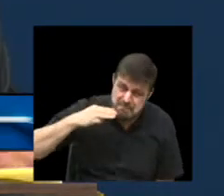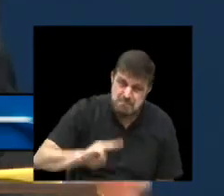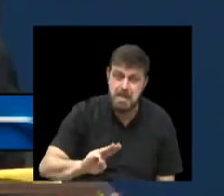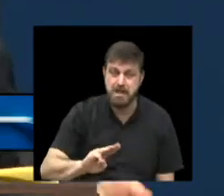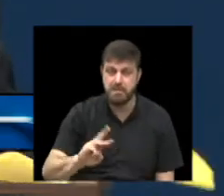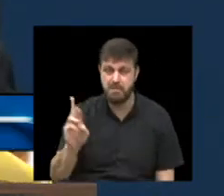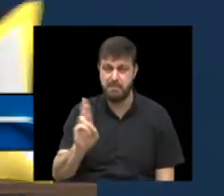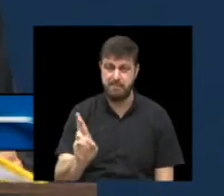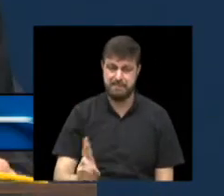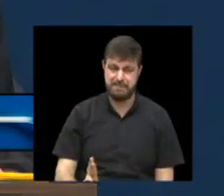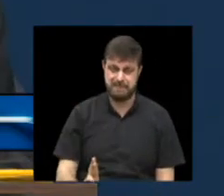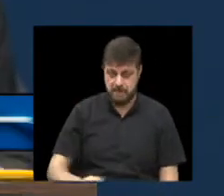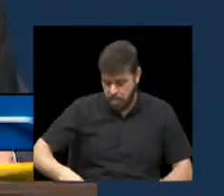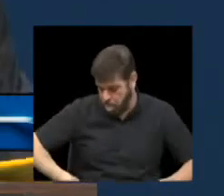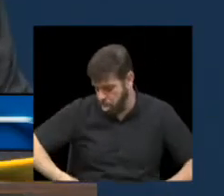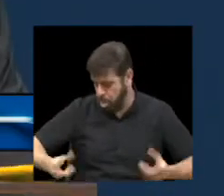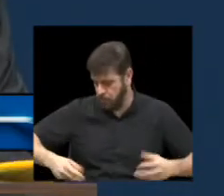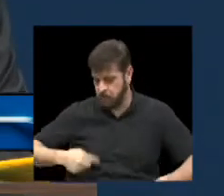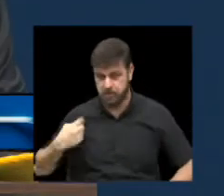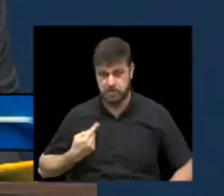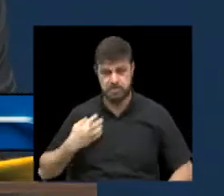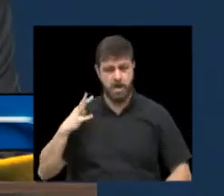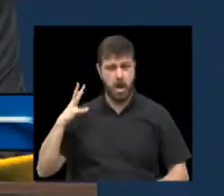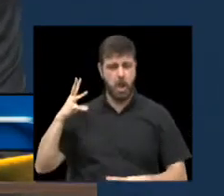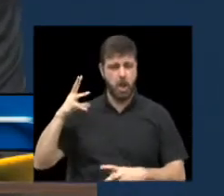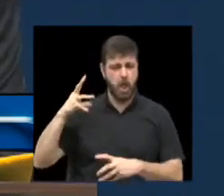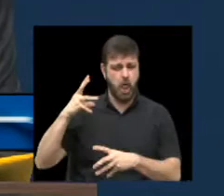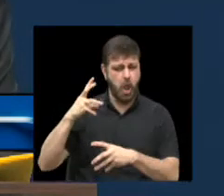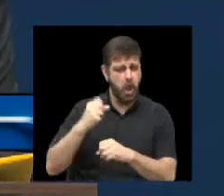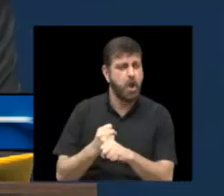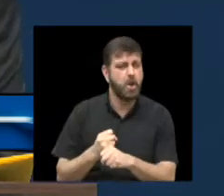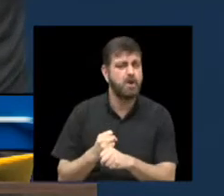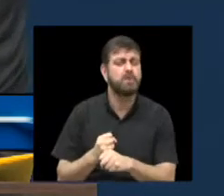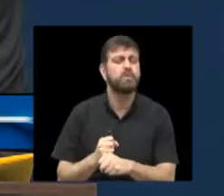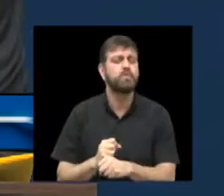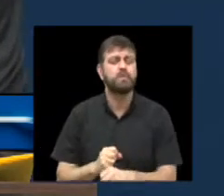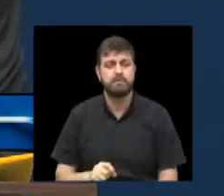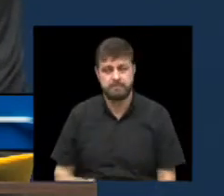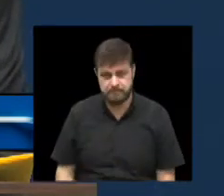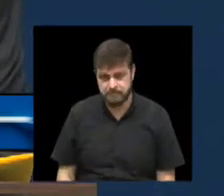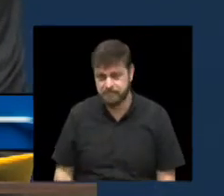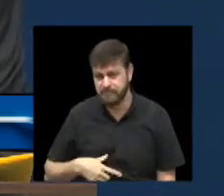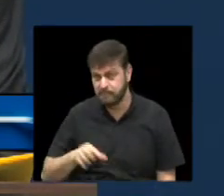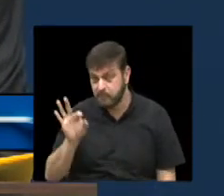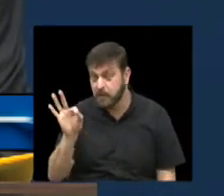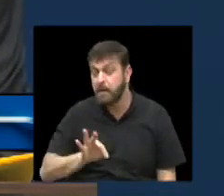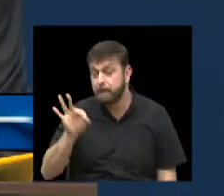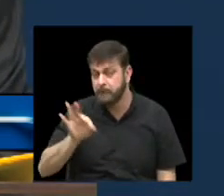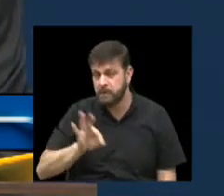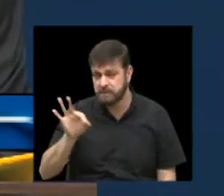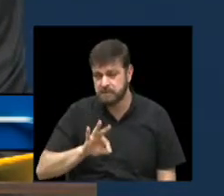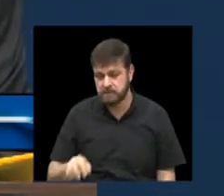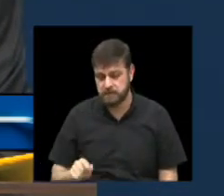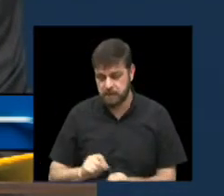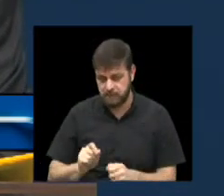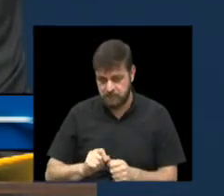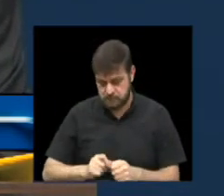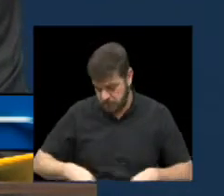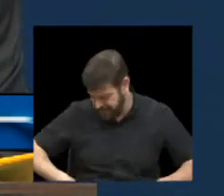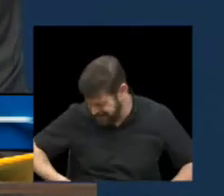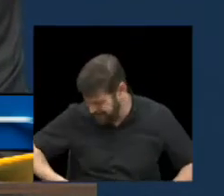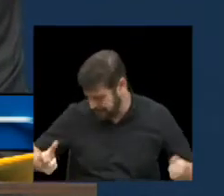R$ 9.991.000. A gente contabilizou aqui quanto que isso dá percentualmente de incremento de